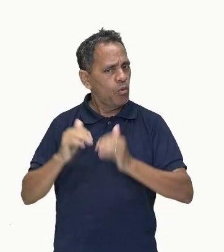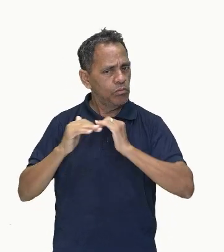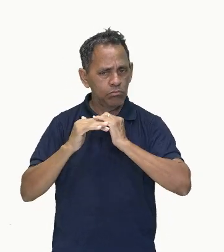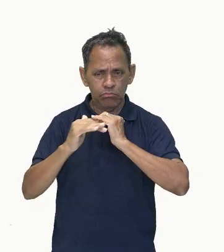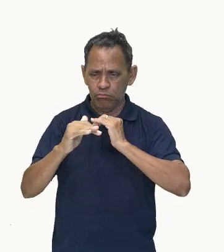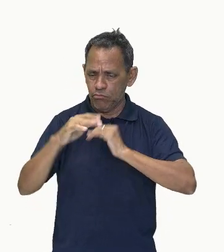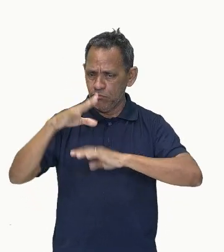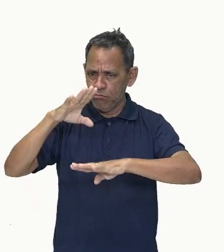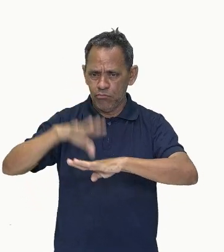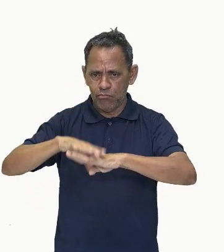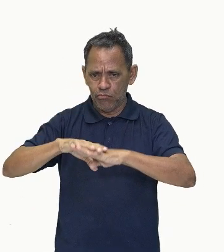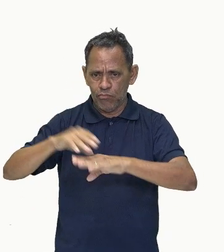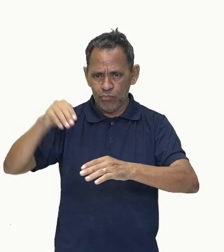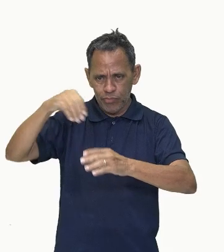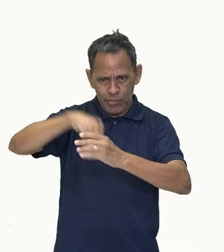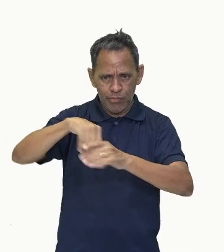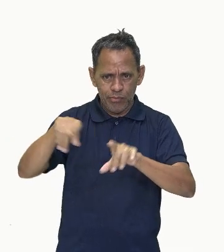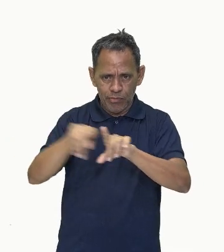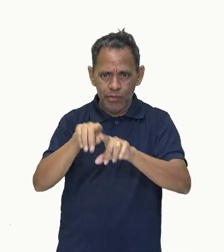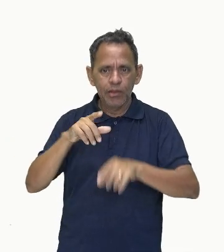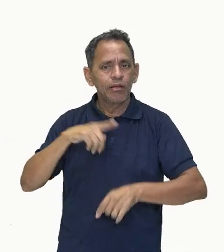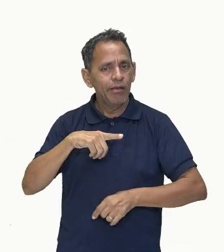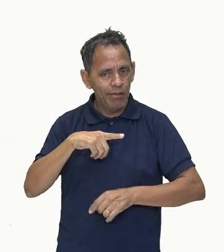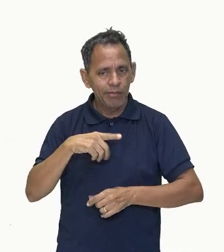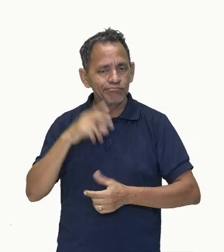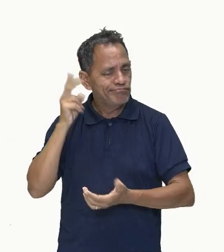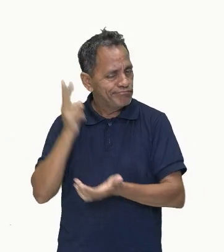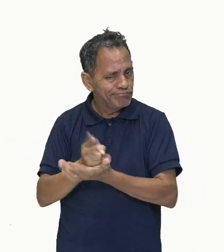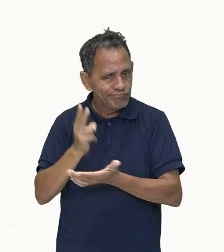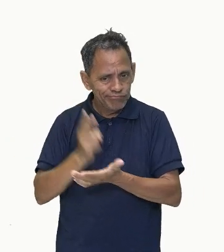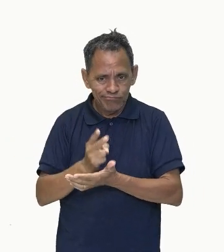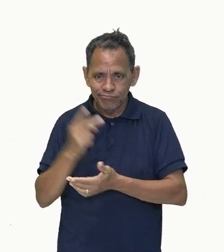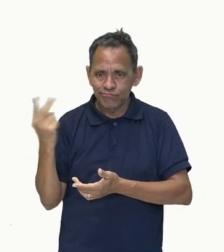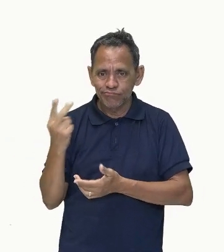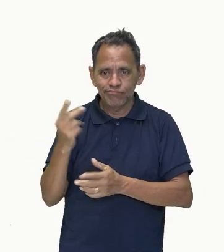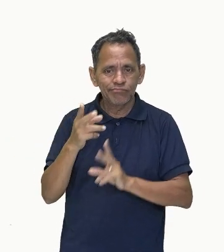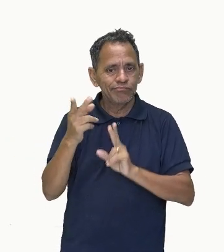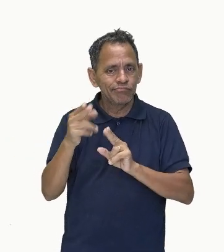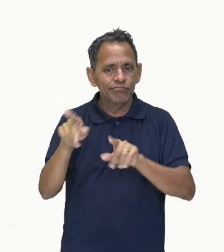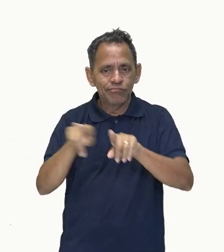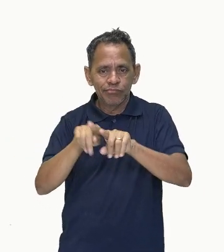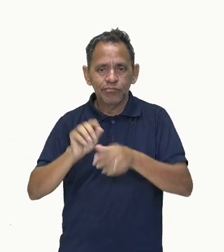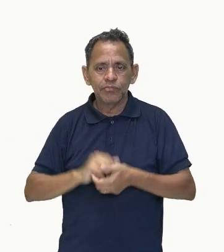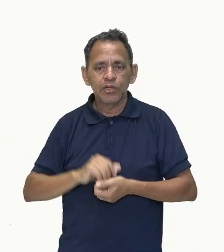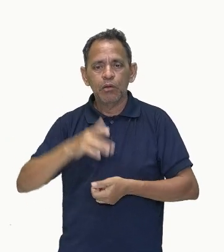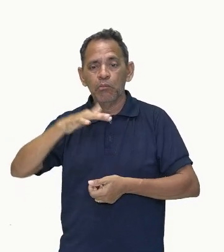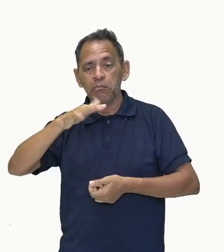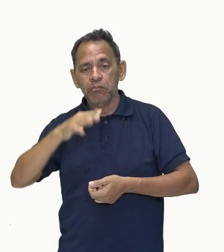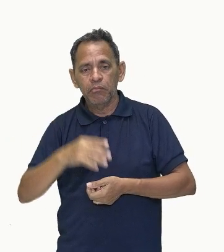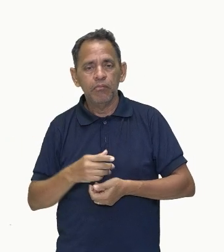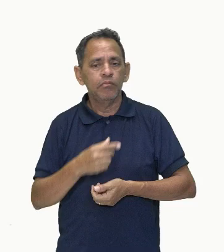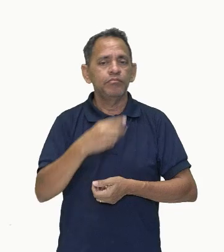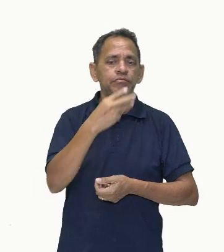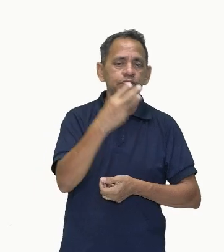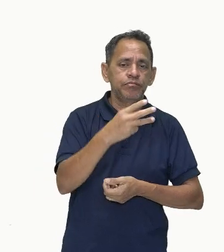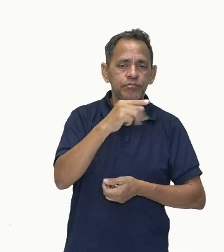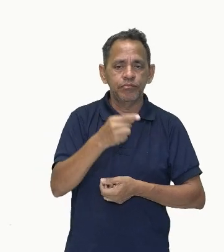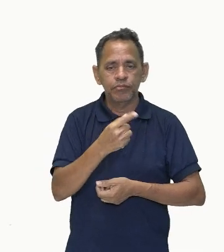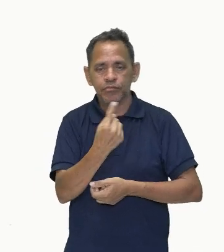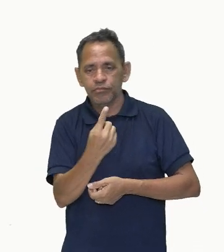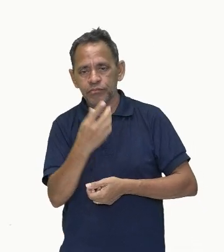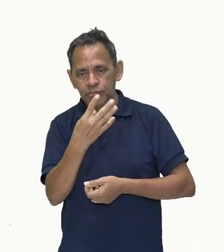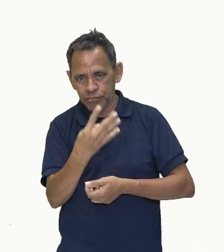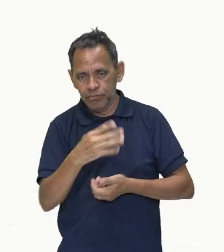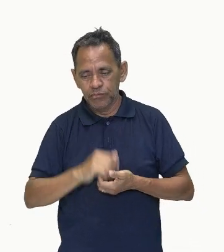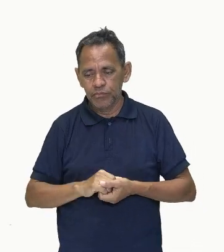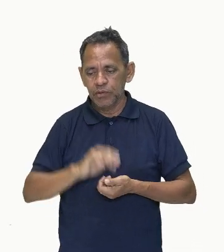matemática, que tem sempre esse valor de aproximadamente 2,14. E o R, que é o raio,